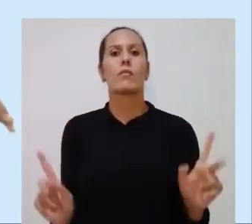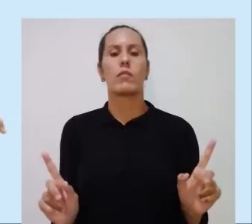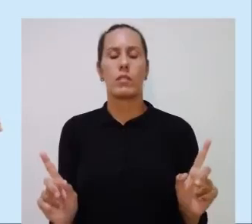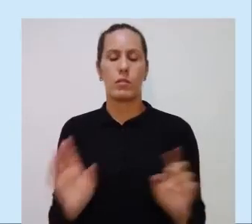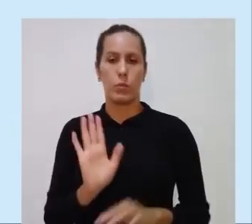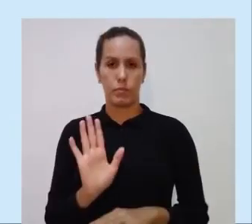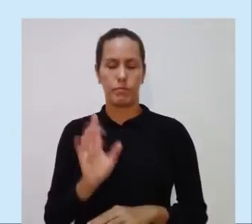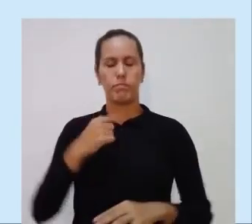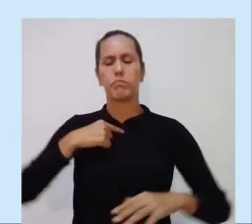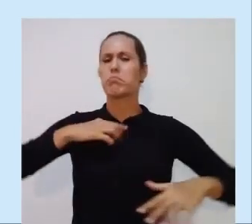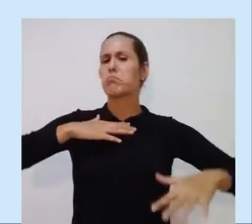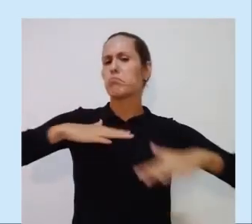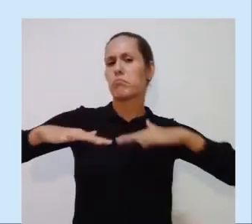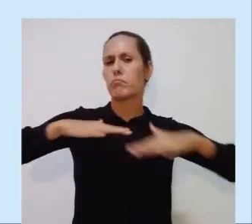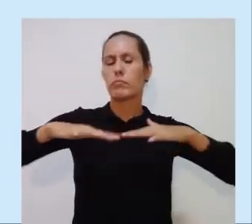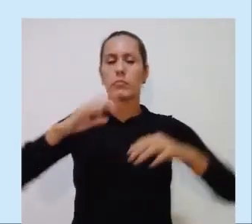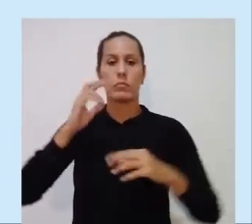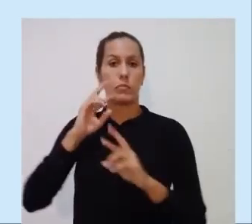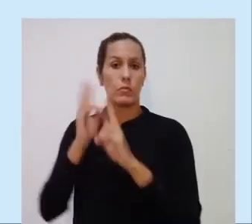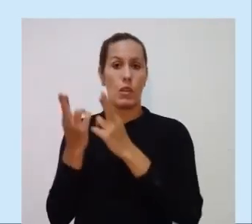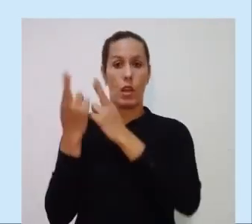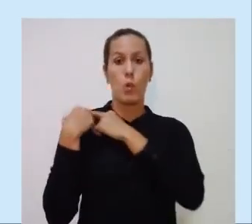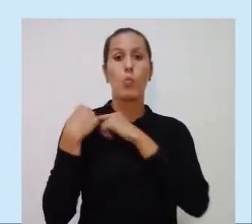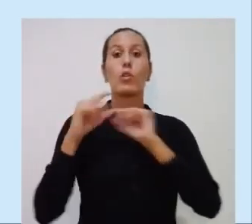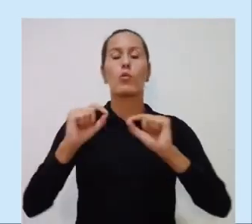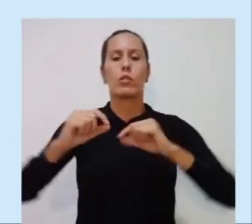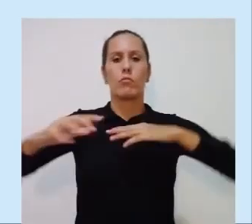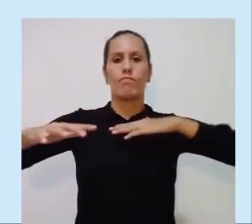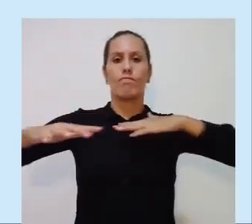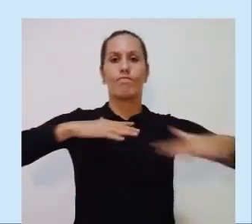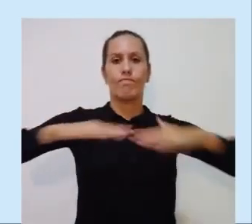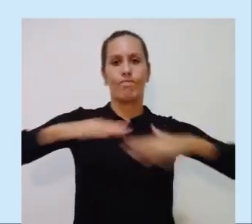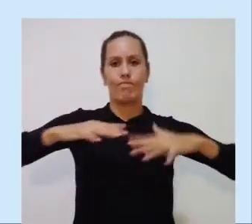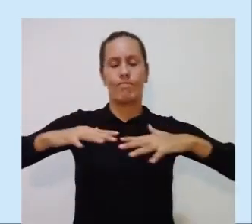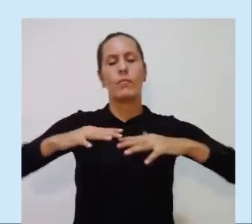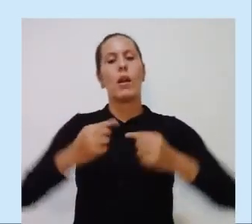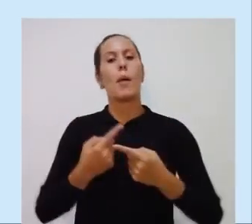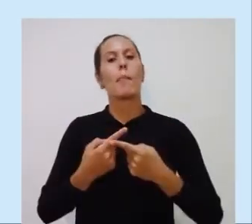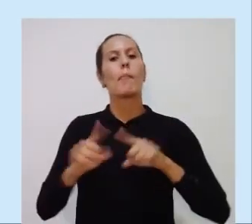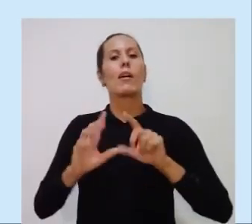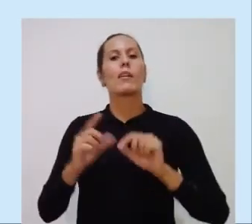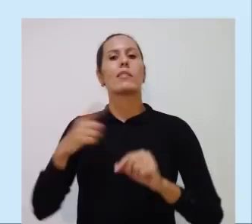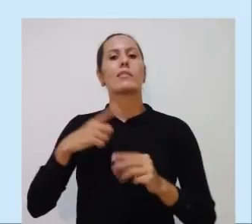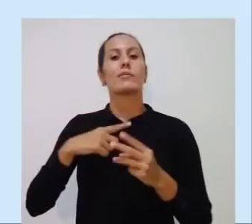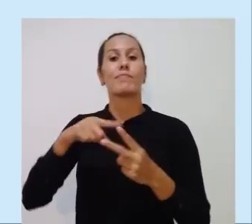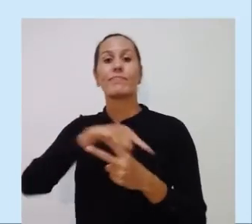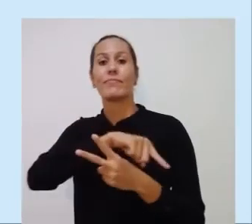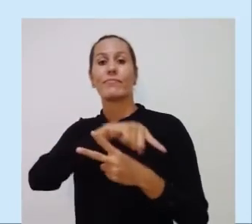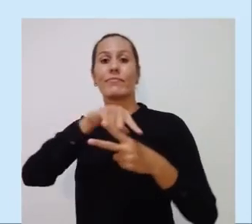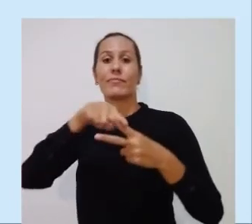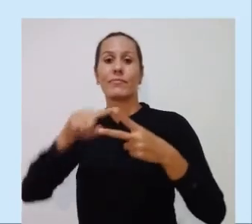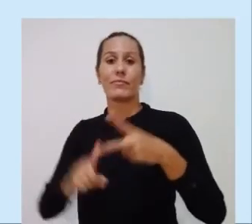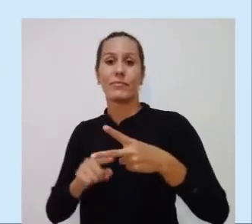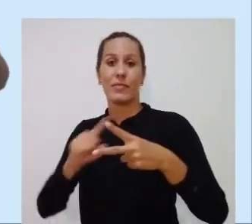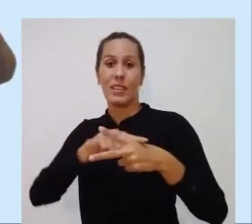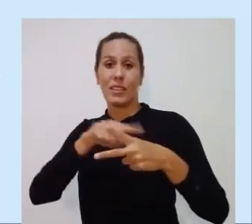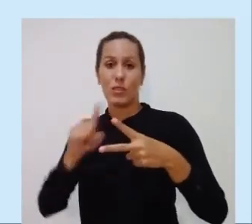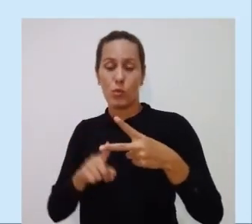lá. Os abalos sísmicos são responsáveis pelos terremotos, certo? Mas nos abalos sísmicos existem